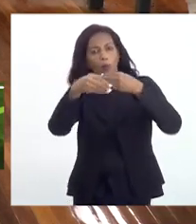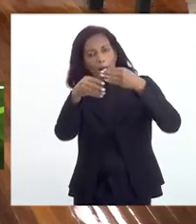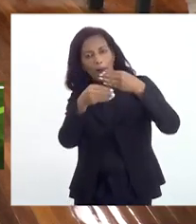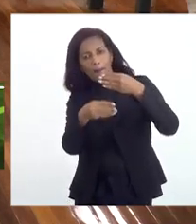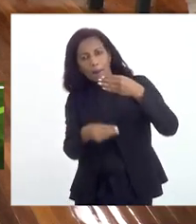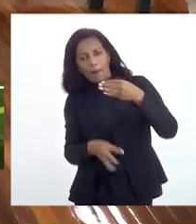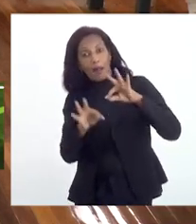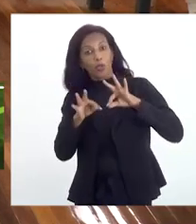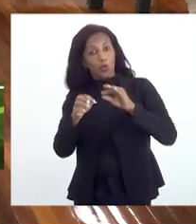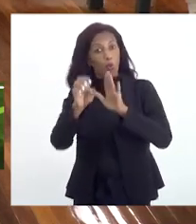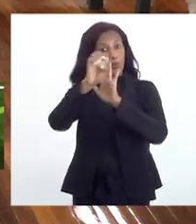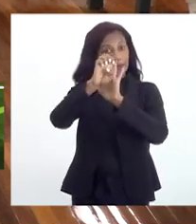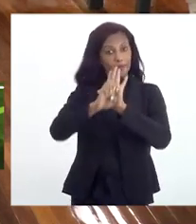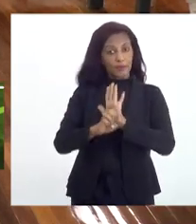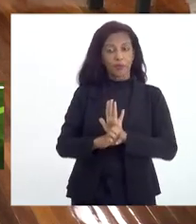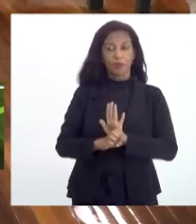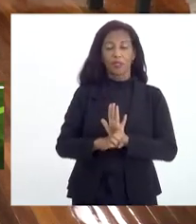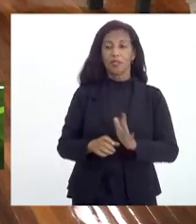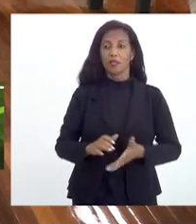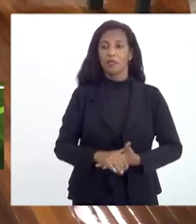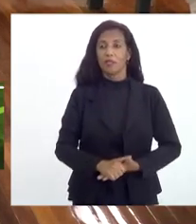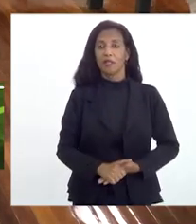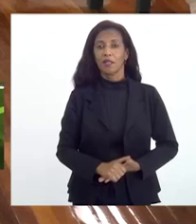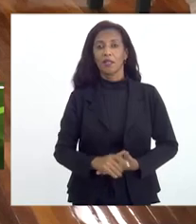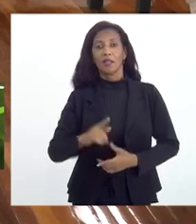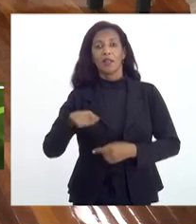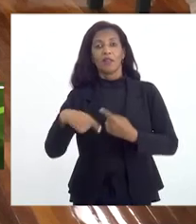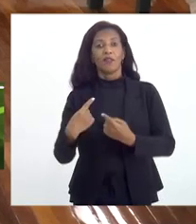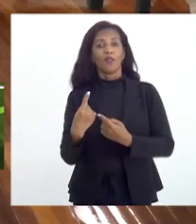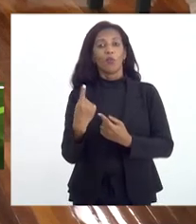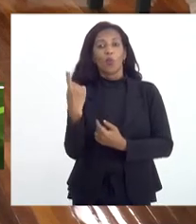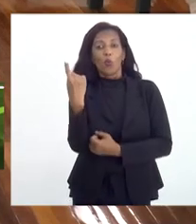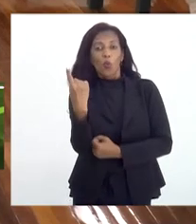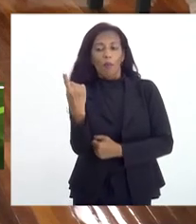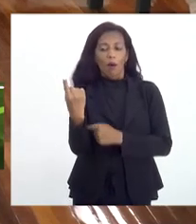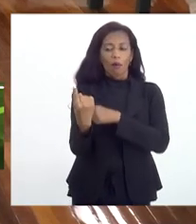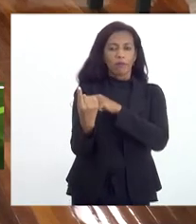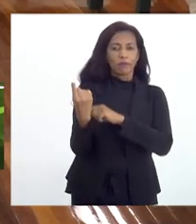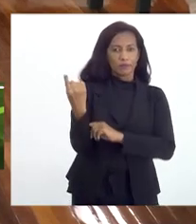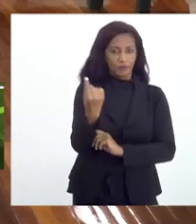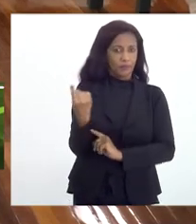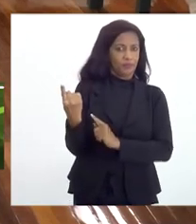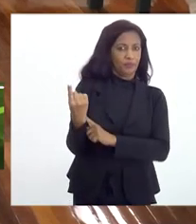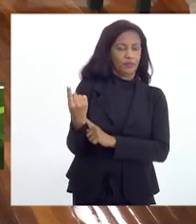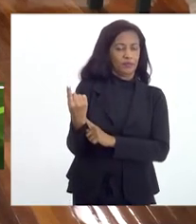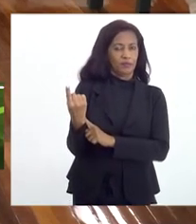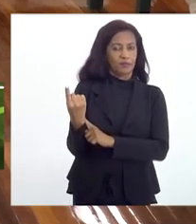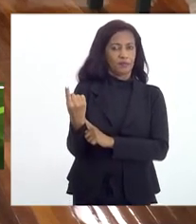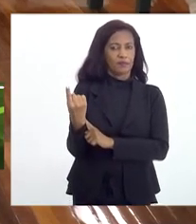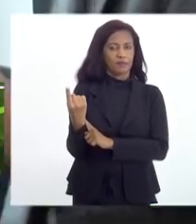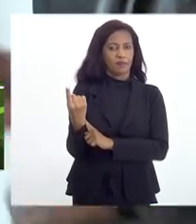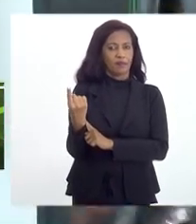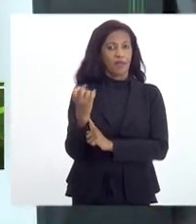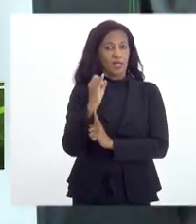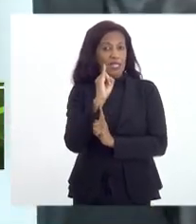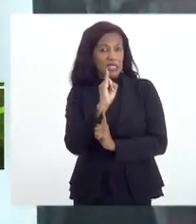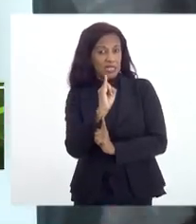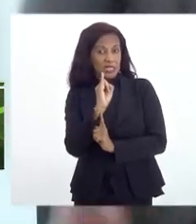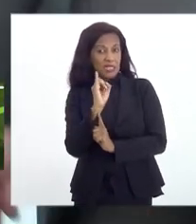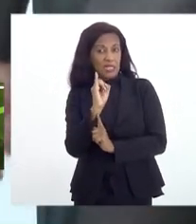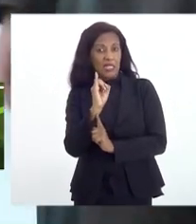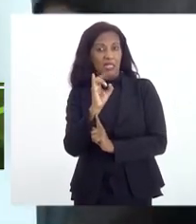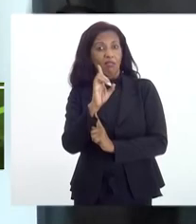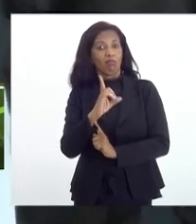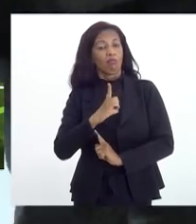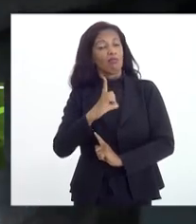emendas. Todas as emendas. Não vamos discutir uma emenda individual, salvo se suprimir algum